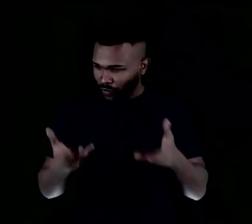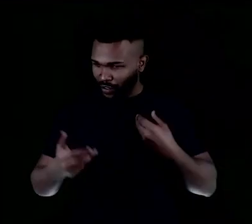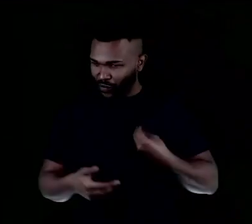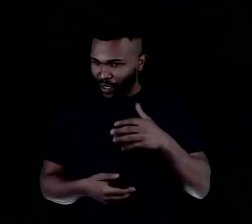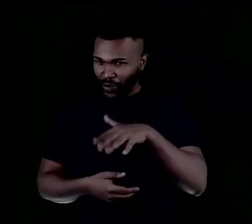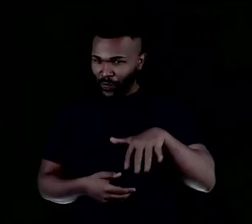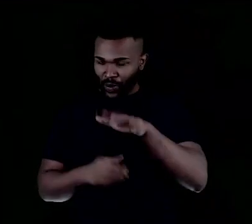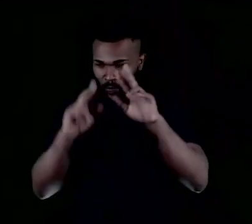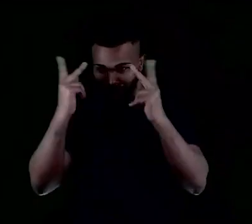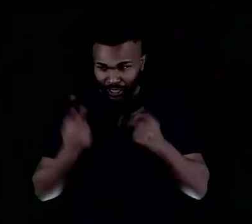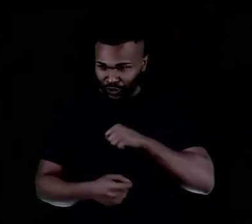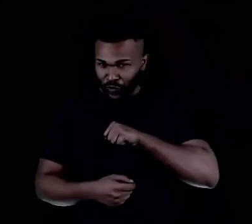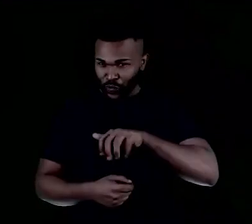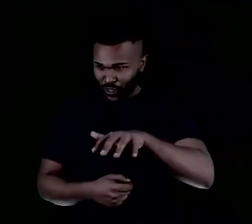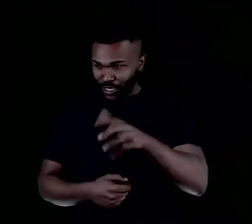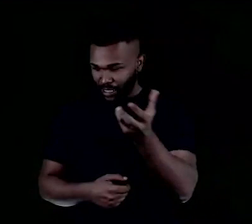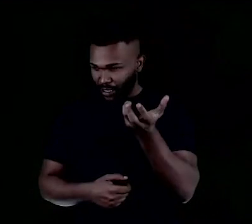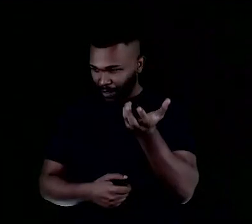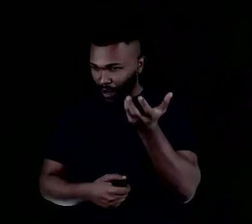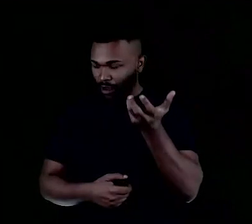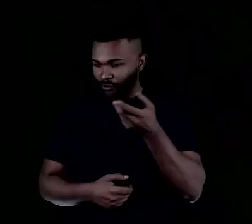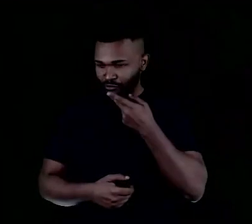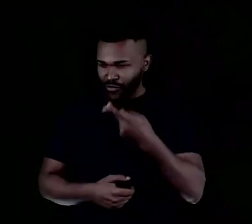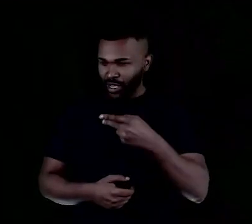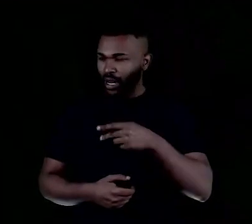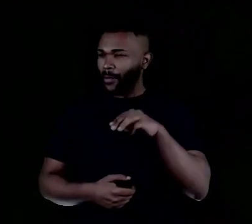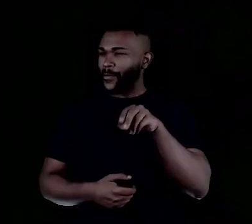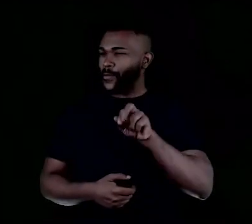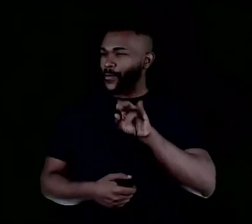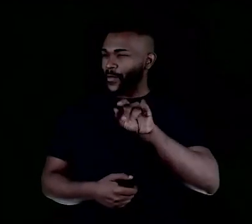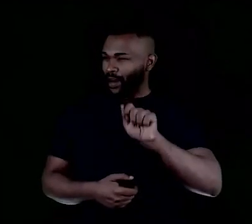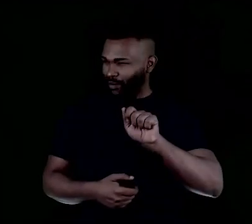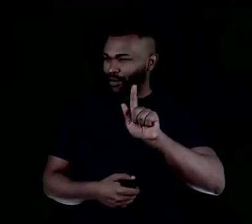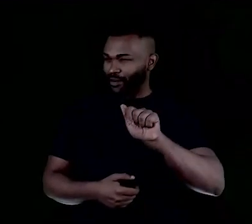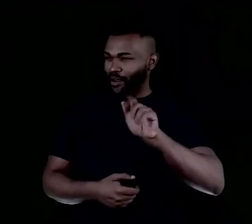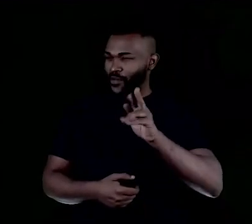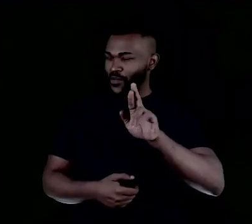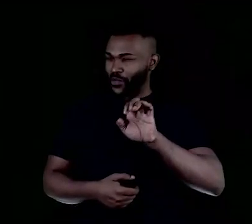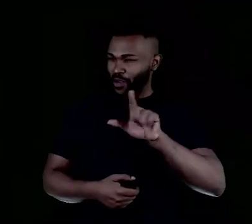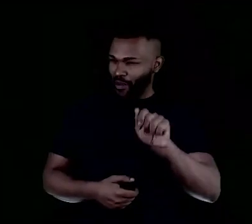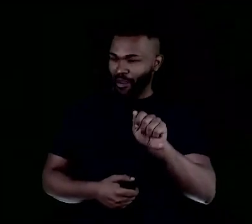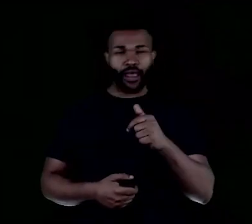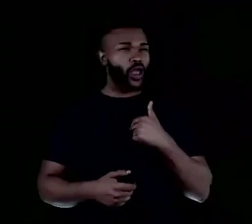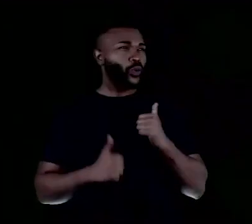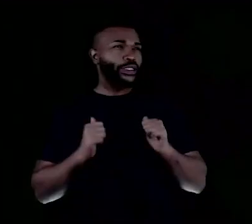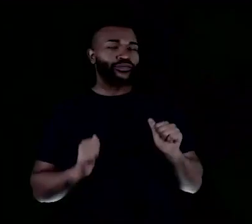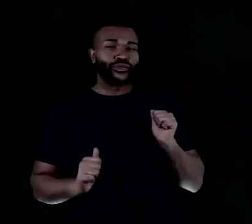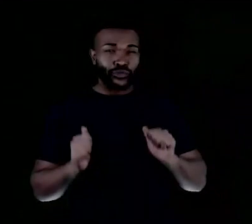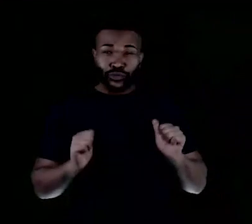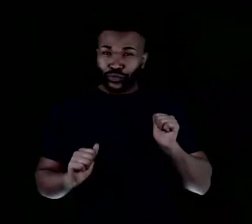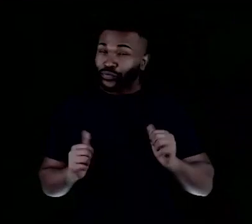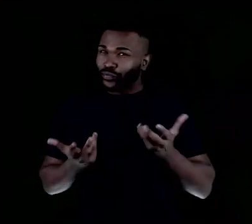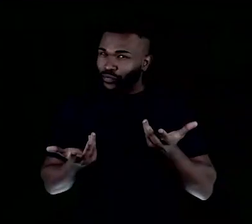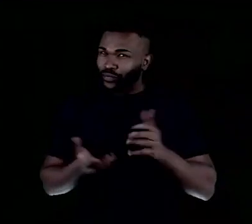Vocês querem mandar um coach motivacional existencial para a humanidade queer? Diga para a Marília Gabriela, tá? Ele